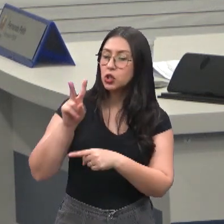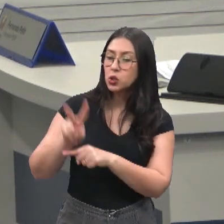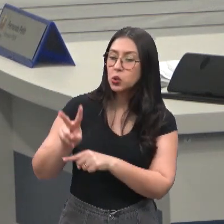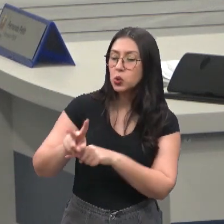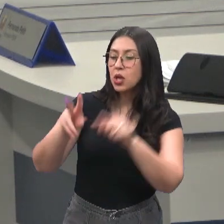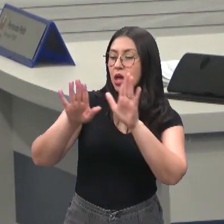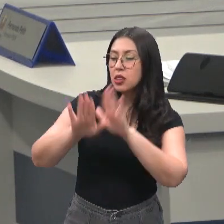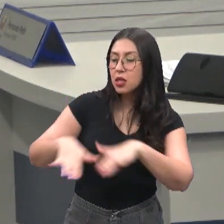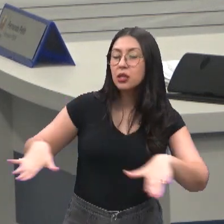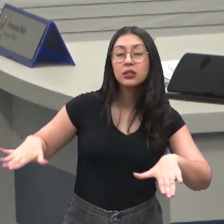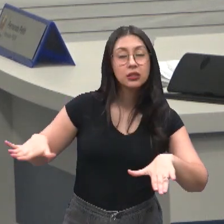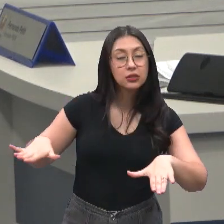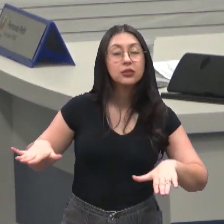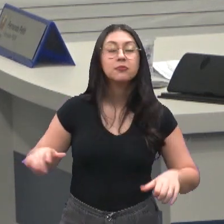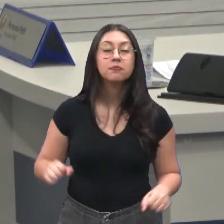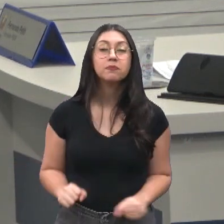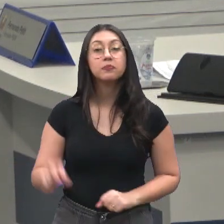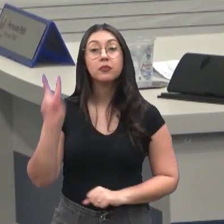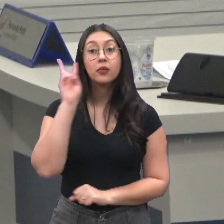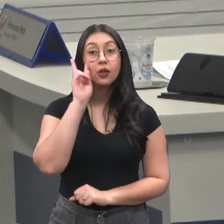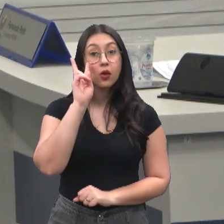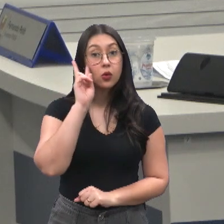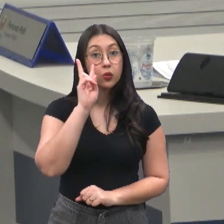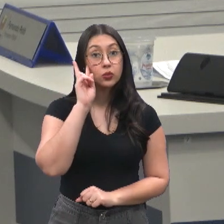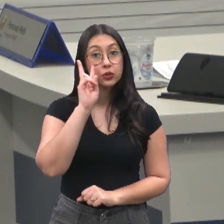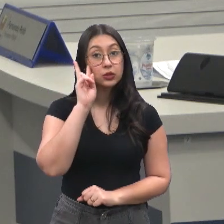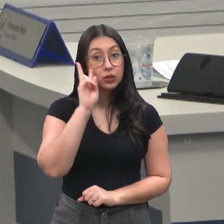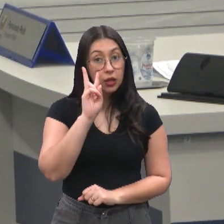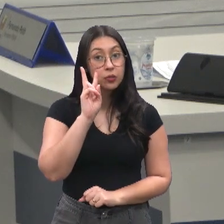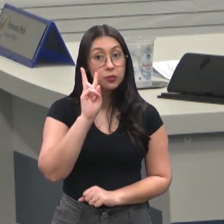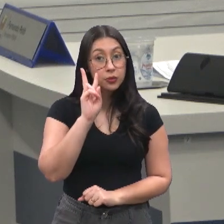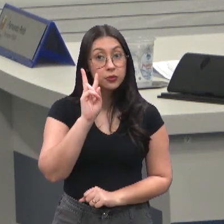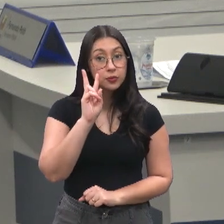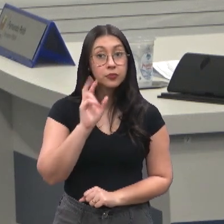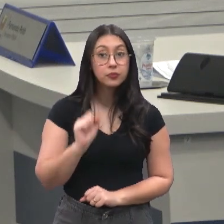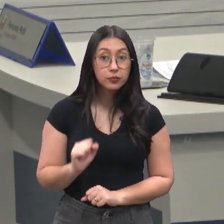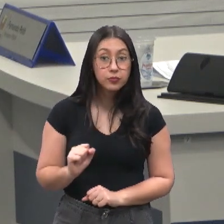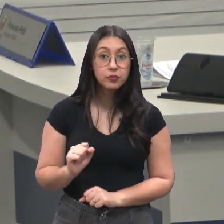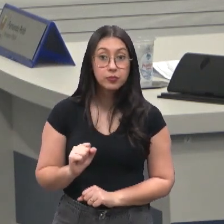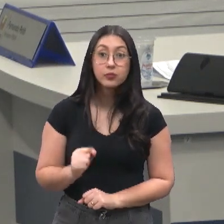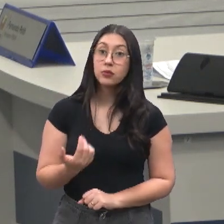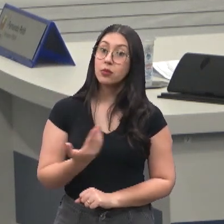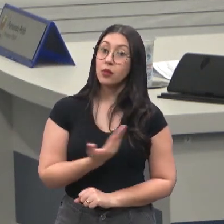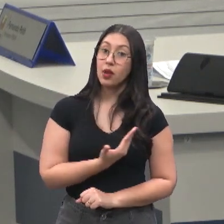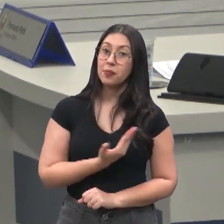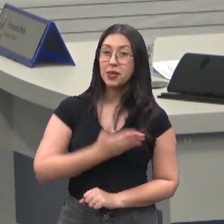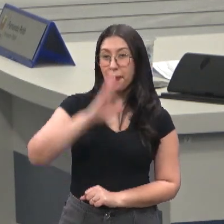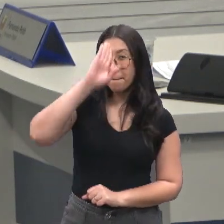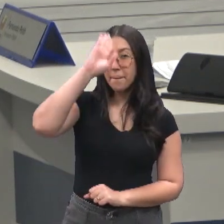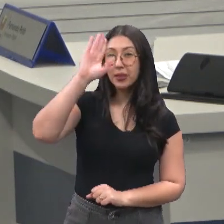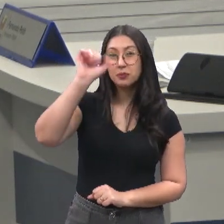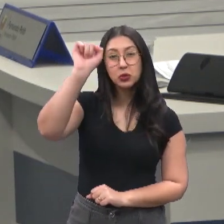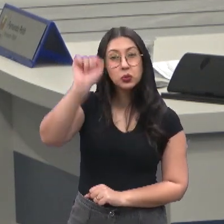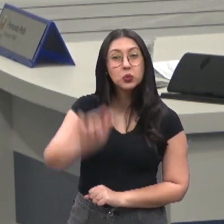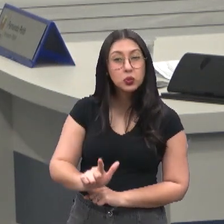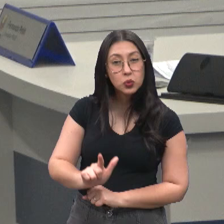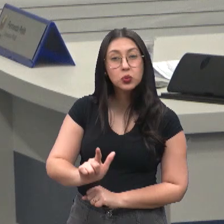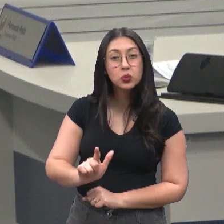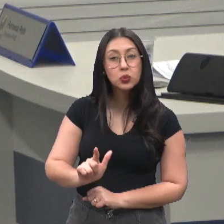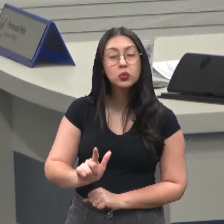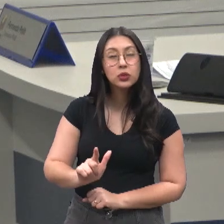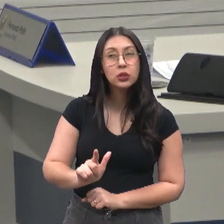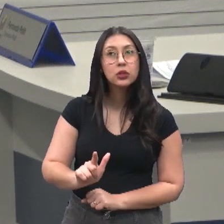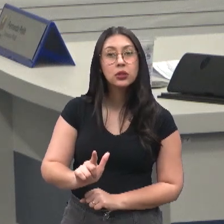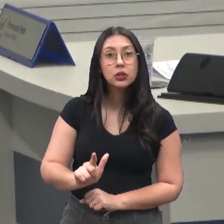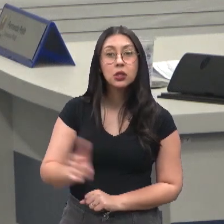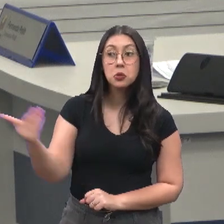que entrega. E eu lembro muito bem, né, e o quanto que nossos amigos, principalmente lá da região sul, né, Gilson, que vinham